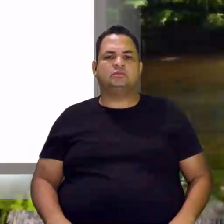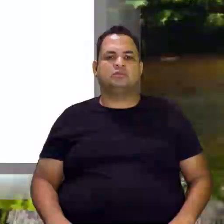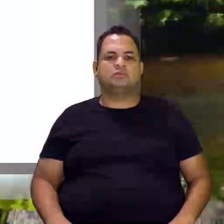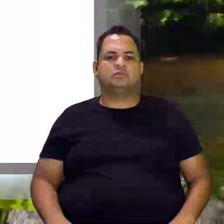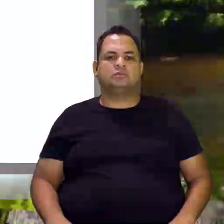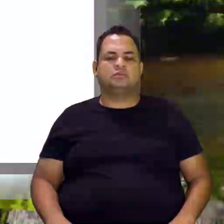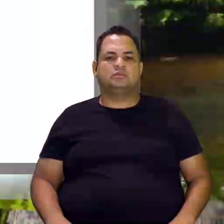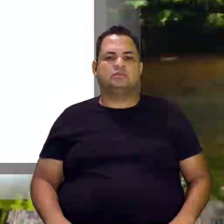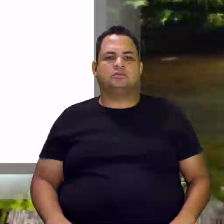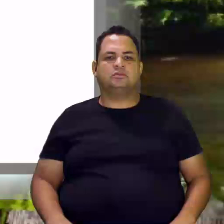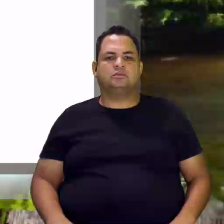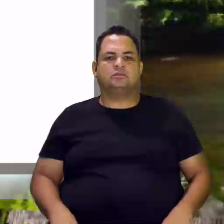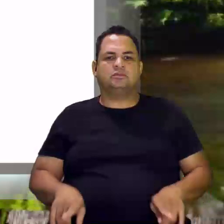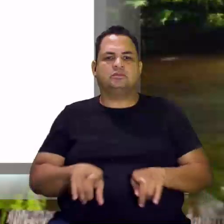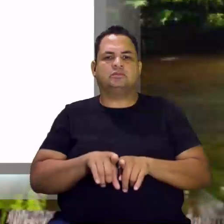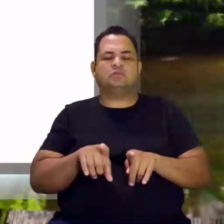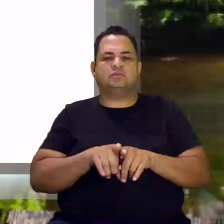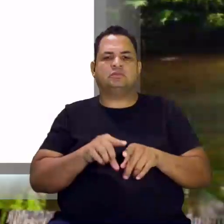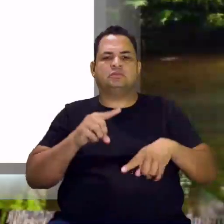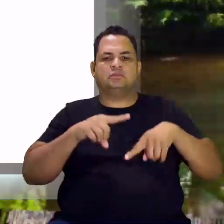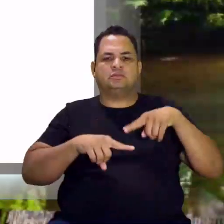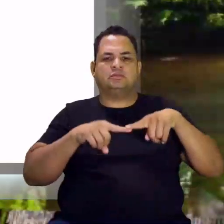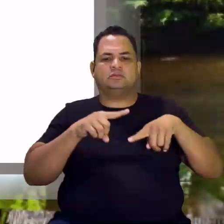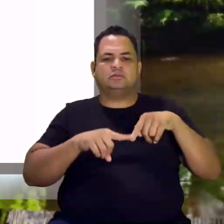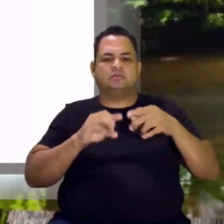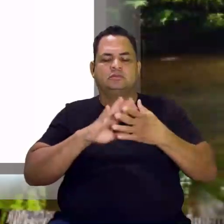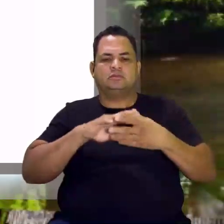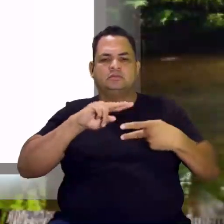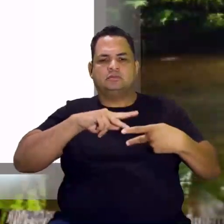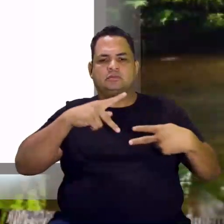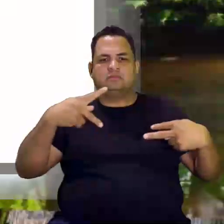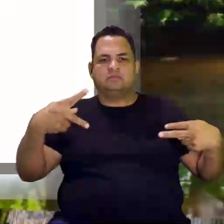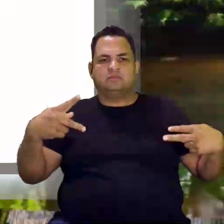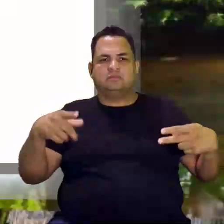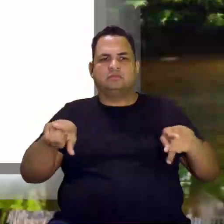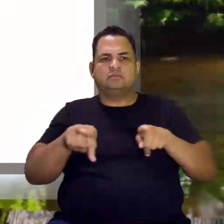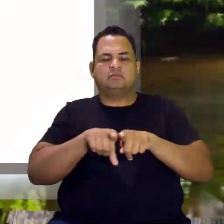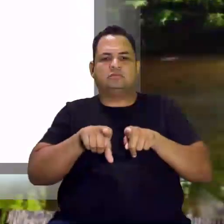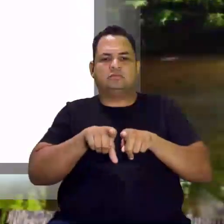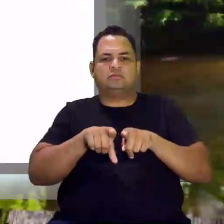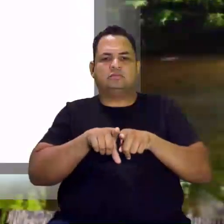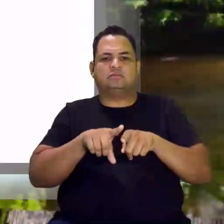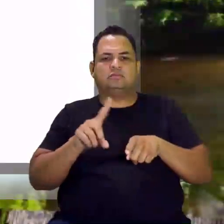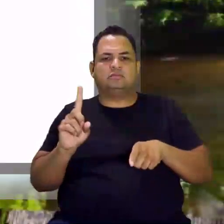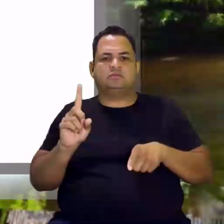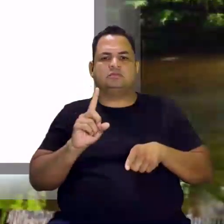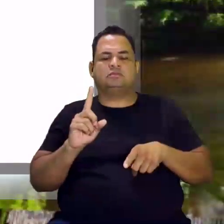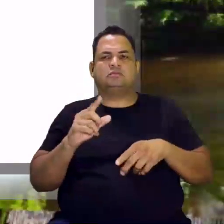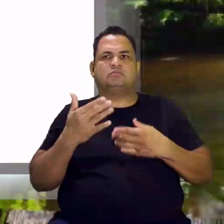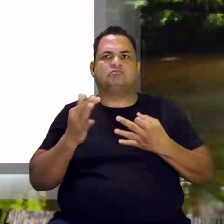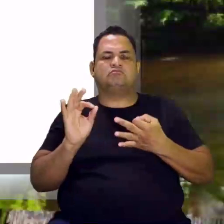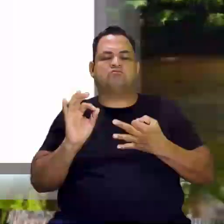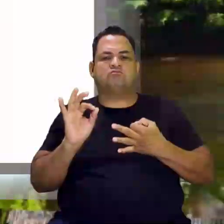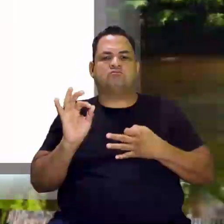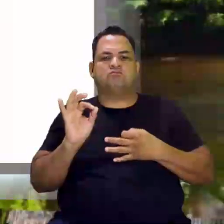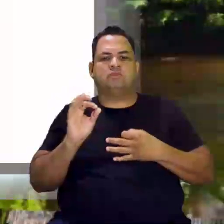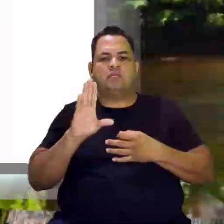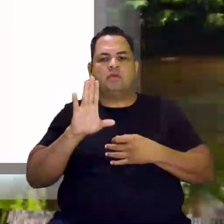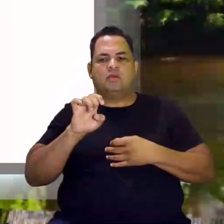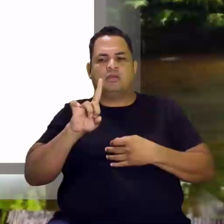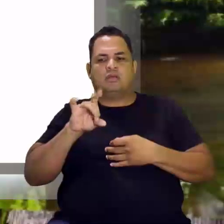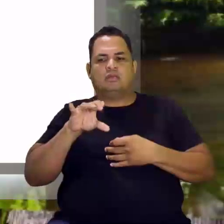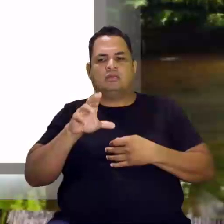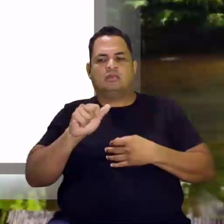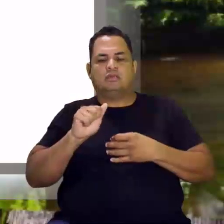situação é que esse material genético, DNA das mitocôndrias e dos cloroplastos, que nenhuma outra organela,